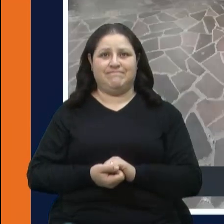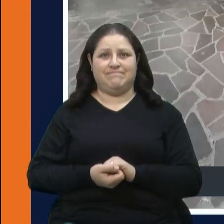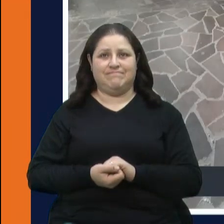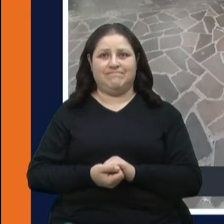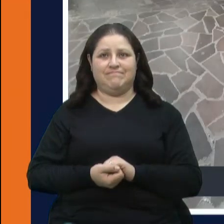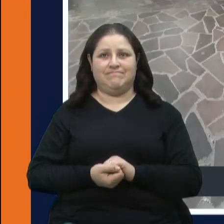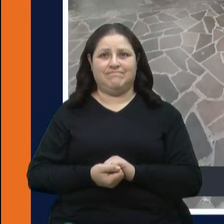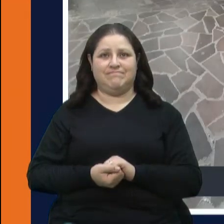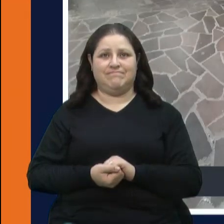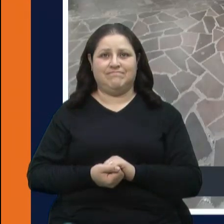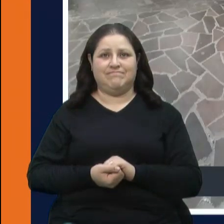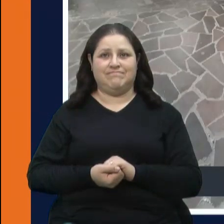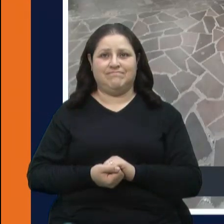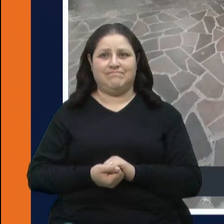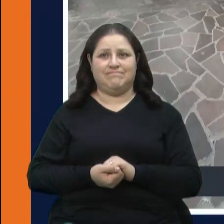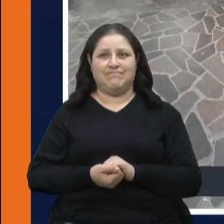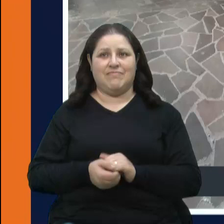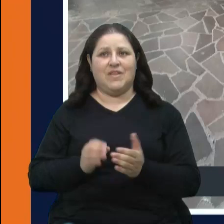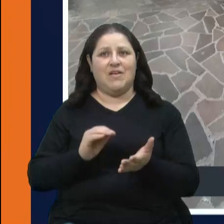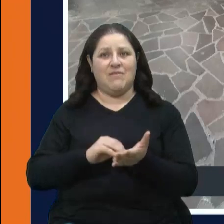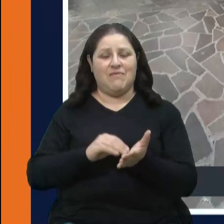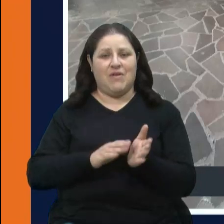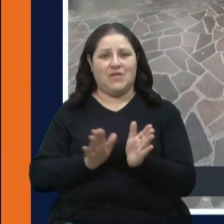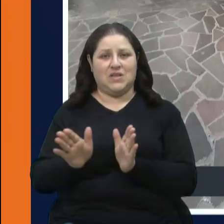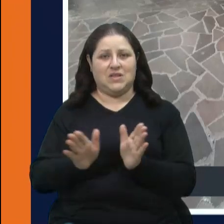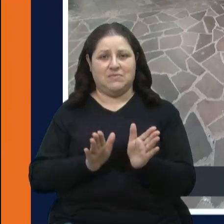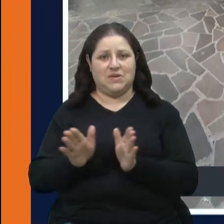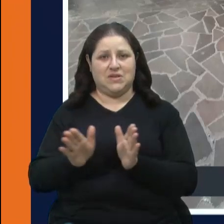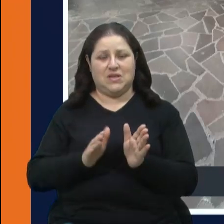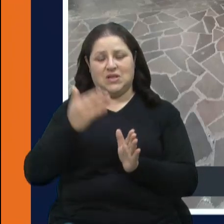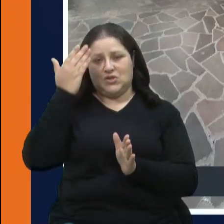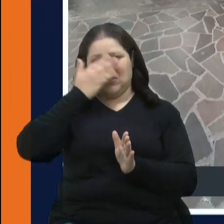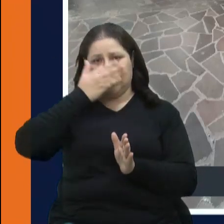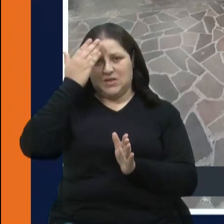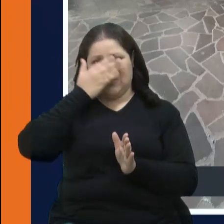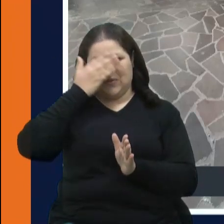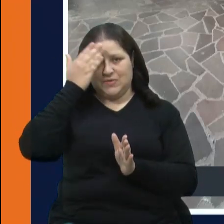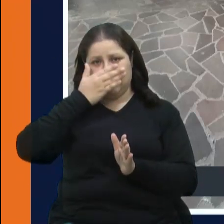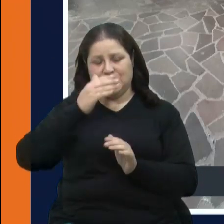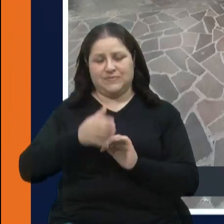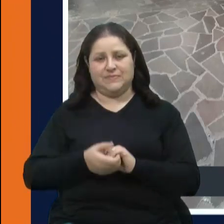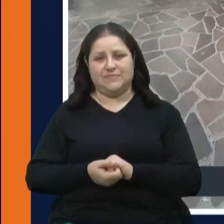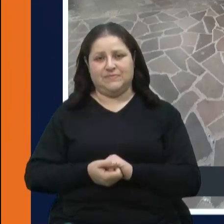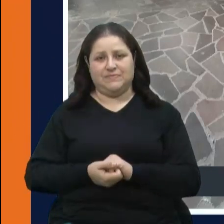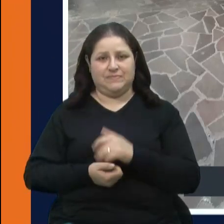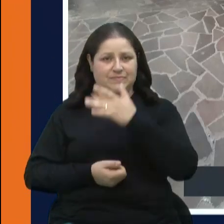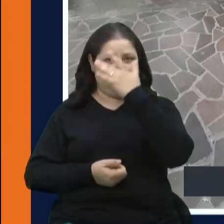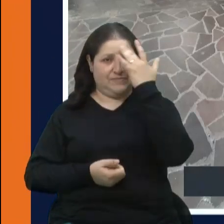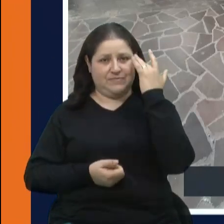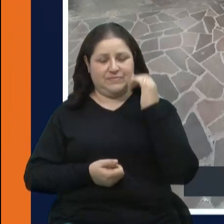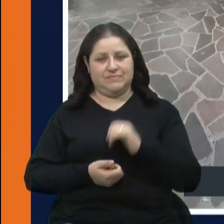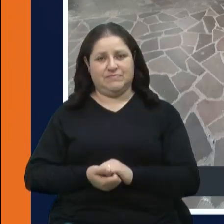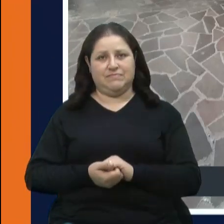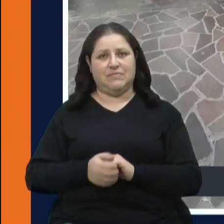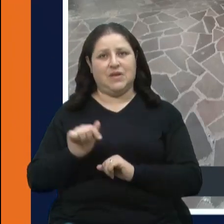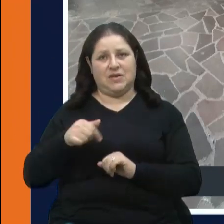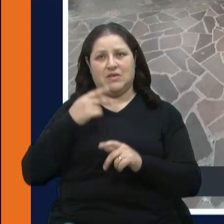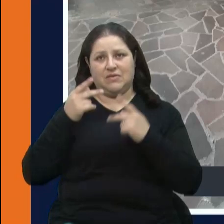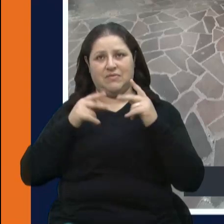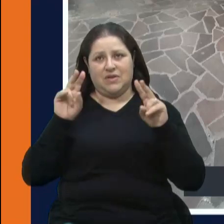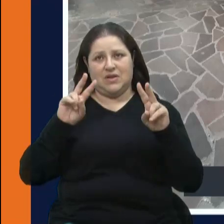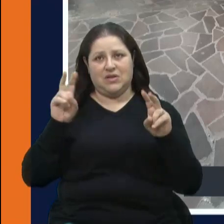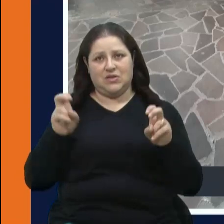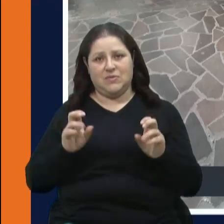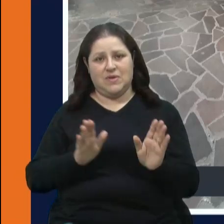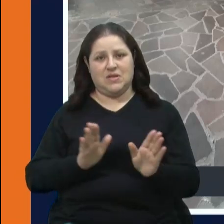Próximo. Falta de acessibilidade para cegos. Então, a gente fala aqui de tanta questão